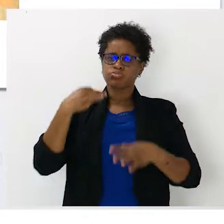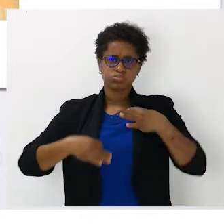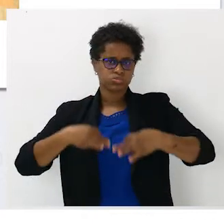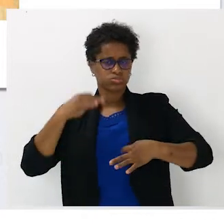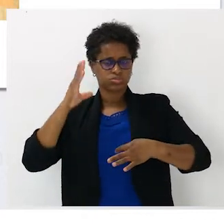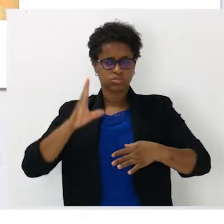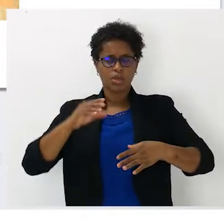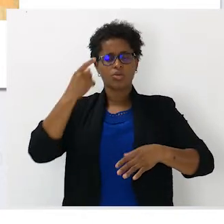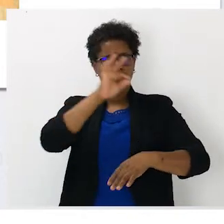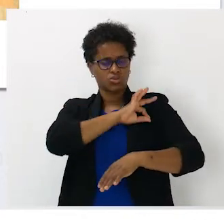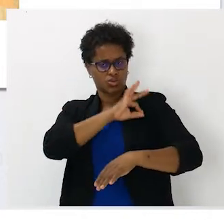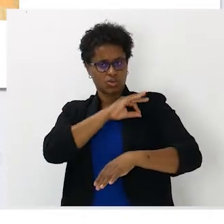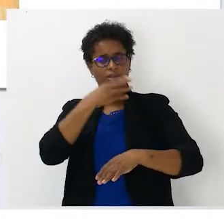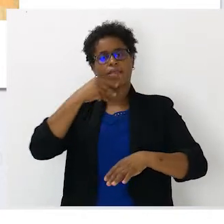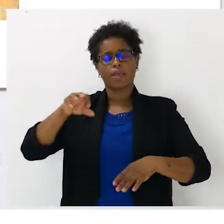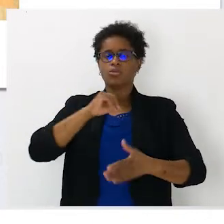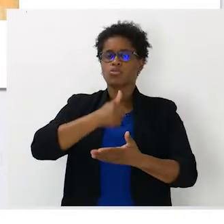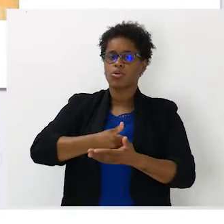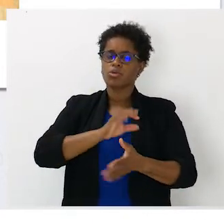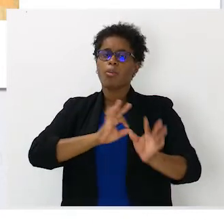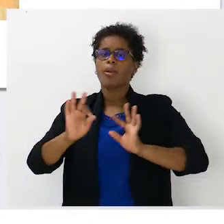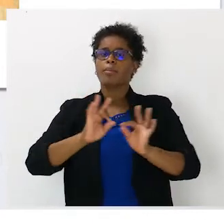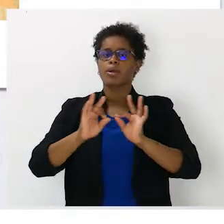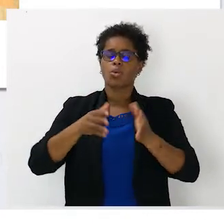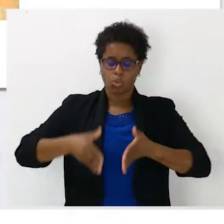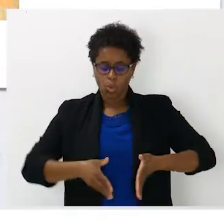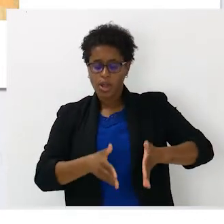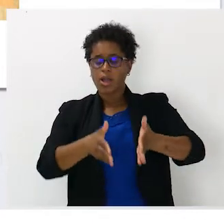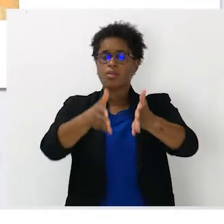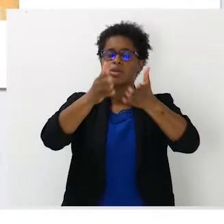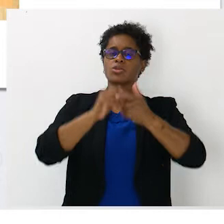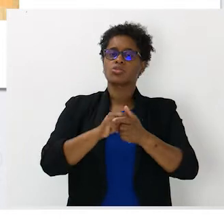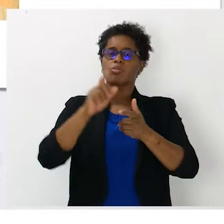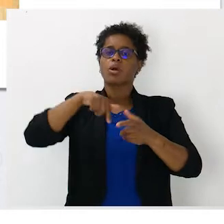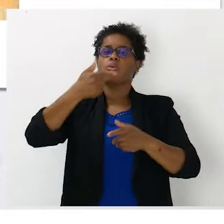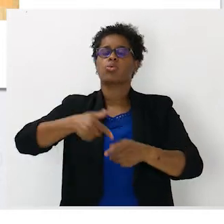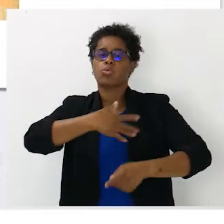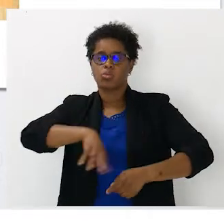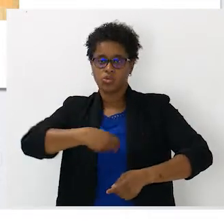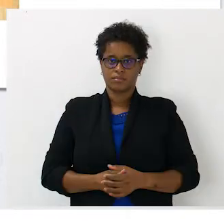o Senhor da terra dos mortos, o preparador do caminho para outro mundo.